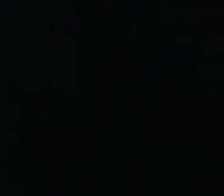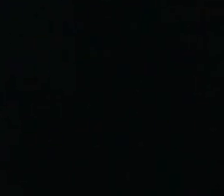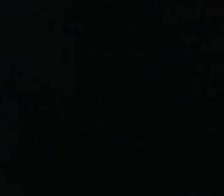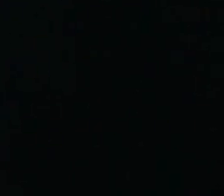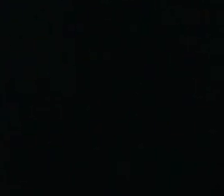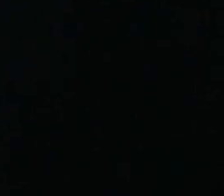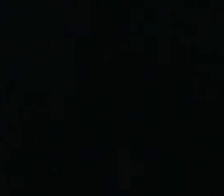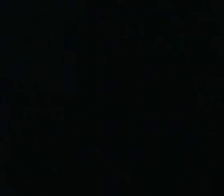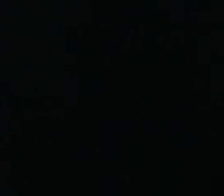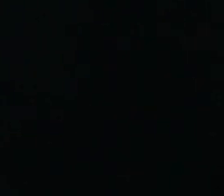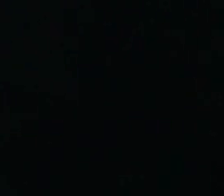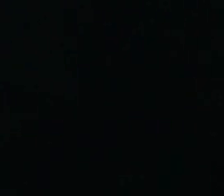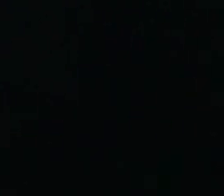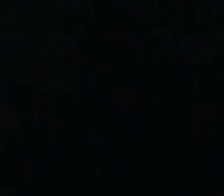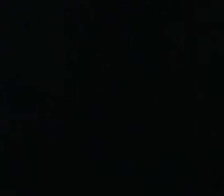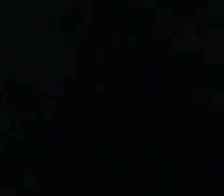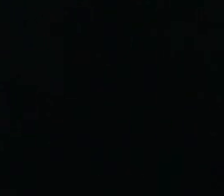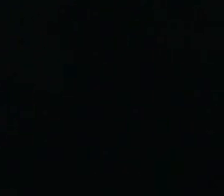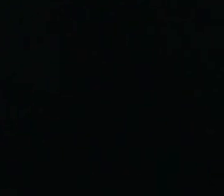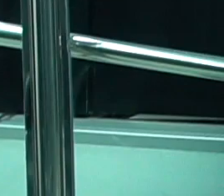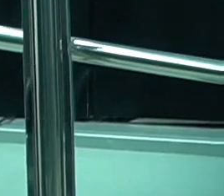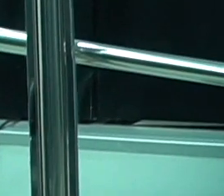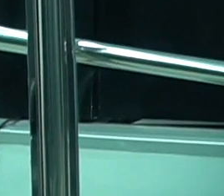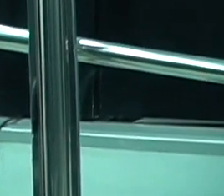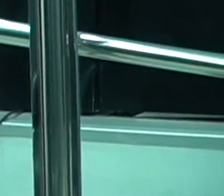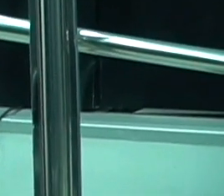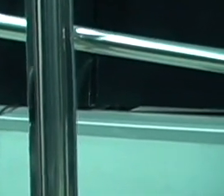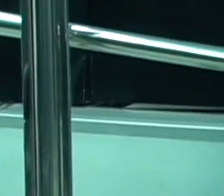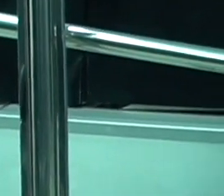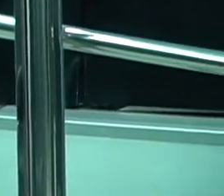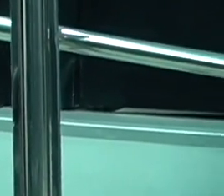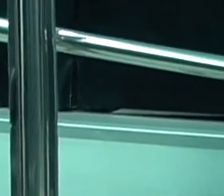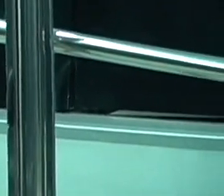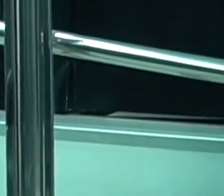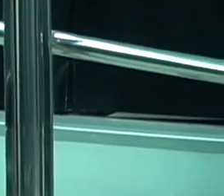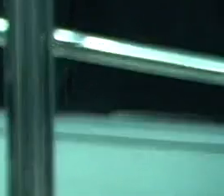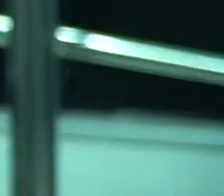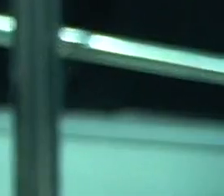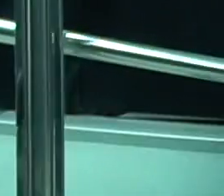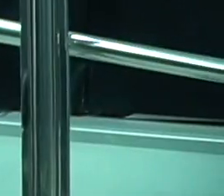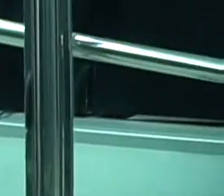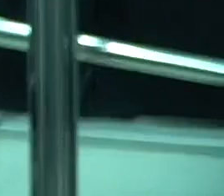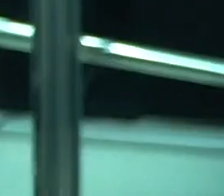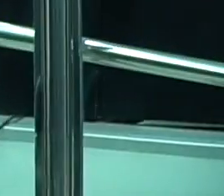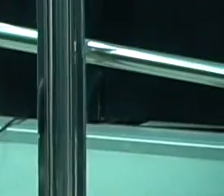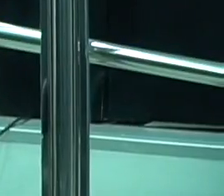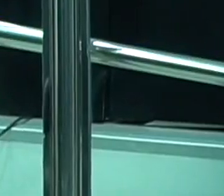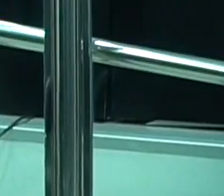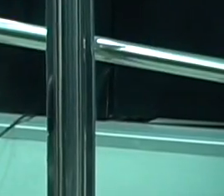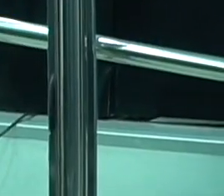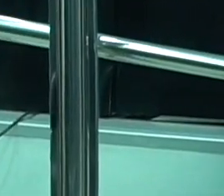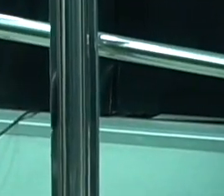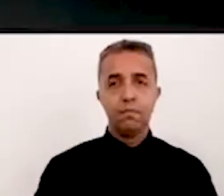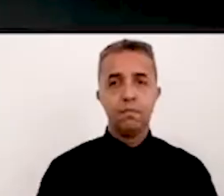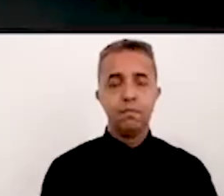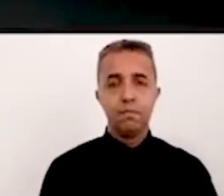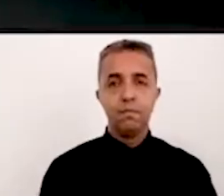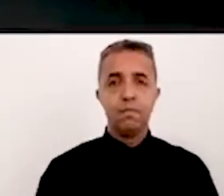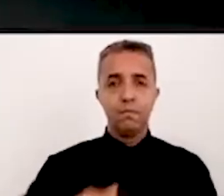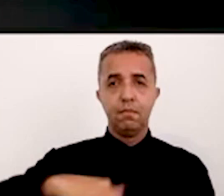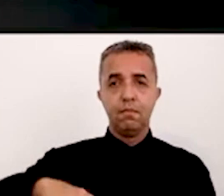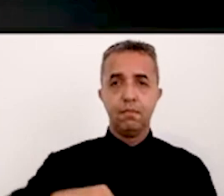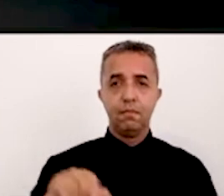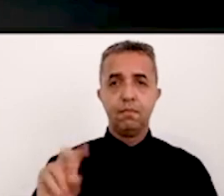que a convidou, Cássio Coelho, agradeceu em plenário a presença da supervisora, sonora Cássio Coelho. Queremos